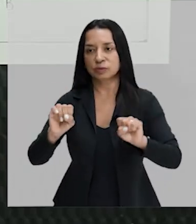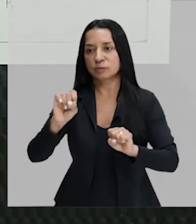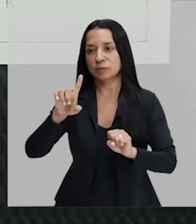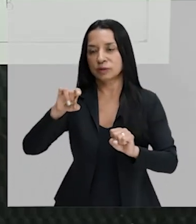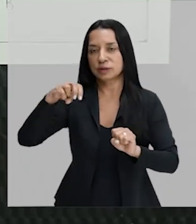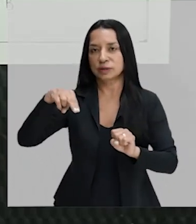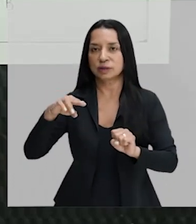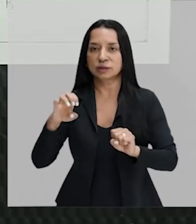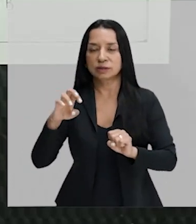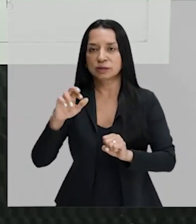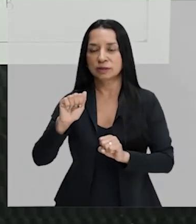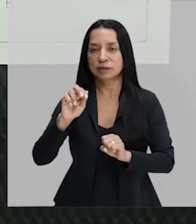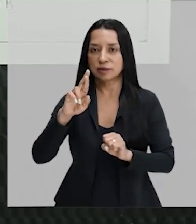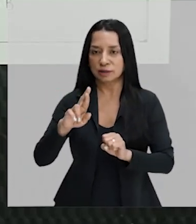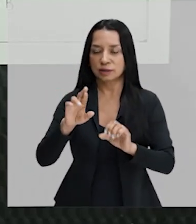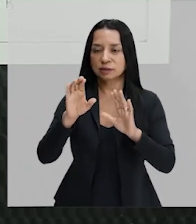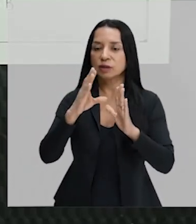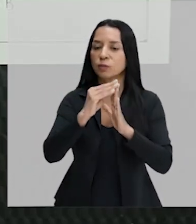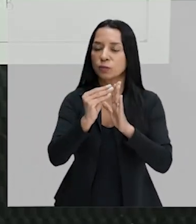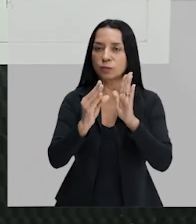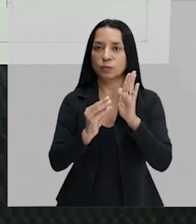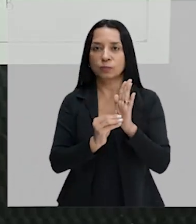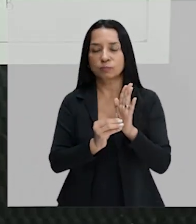são conteúdos que são